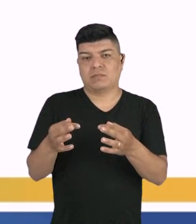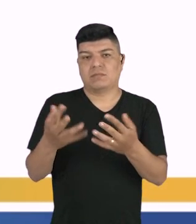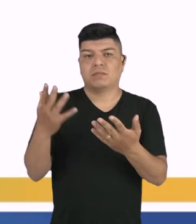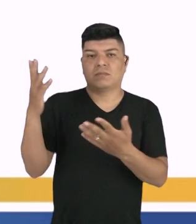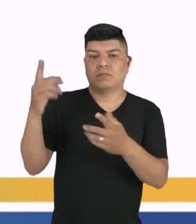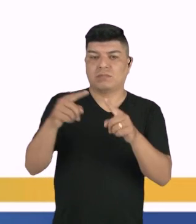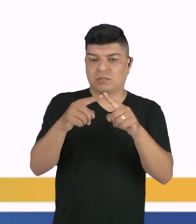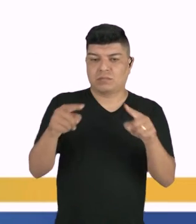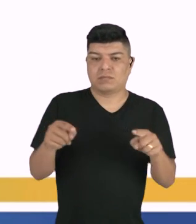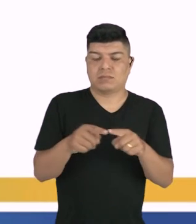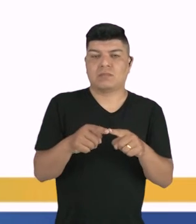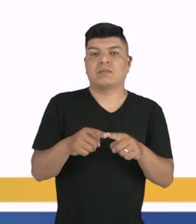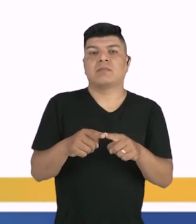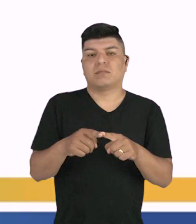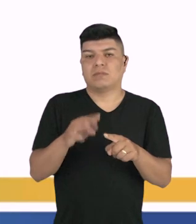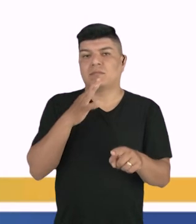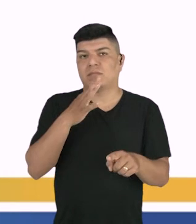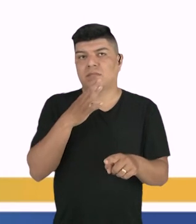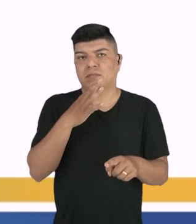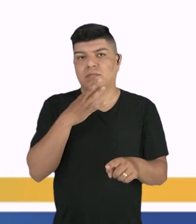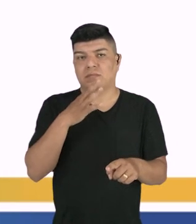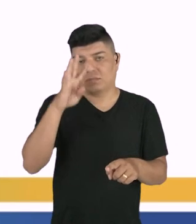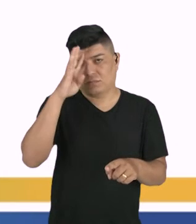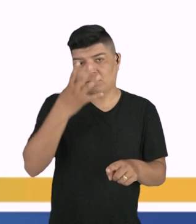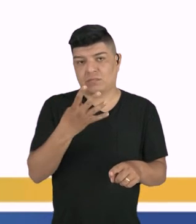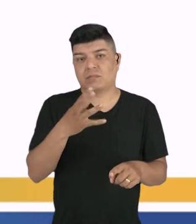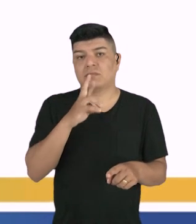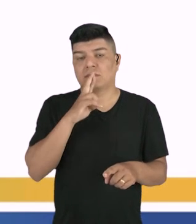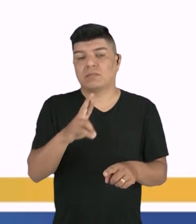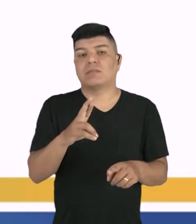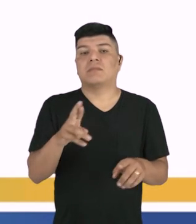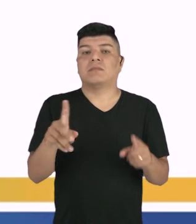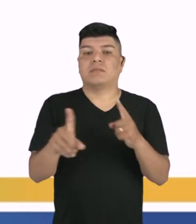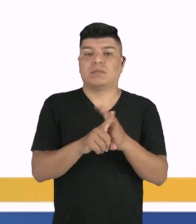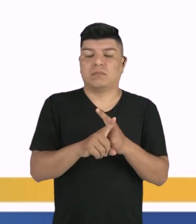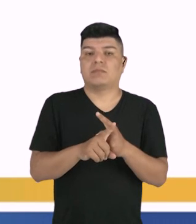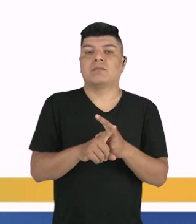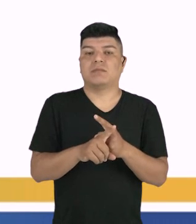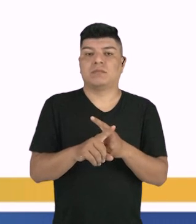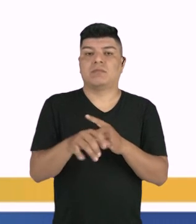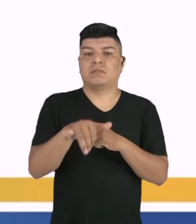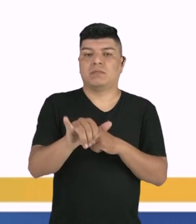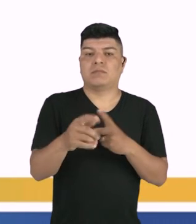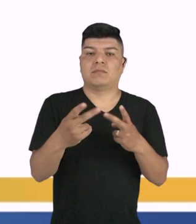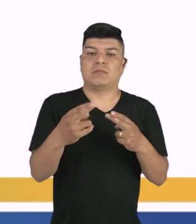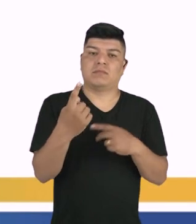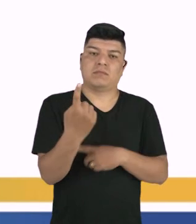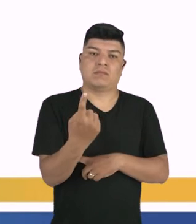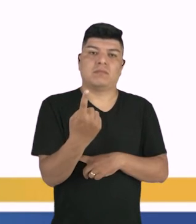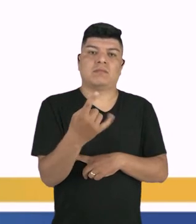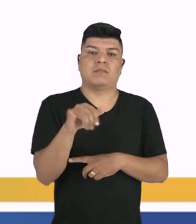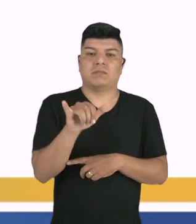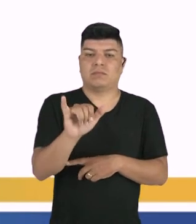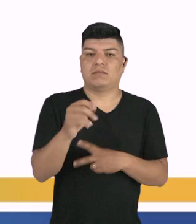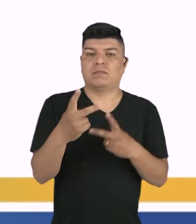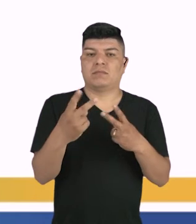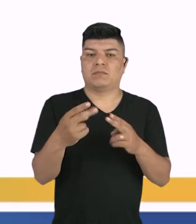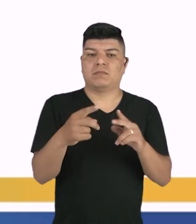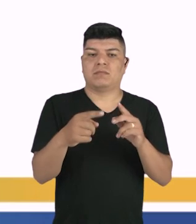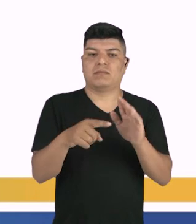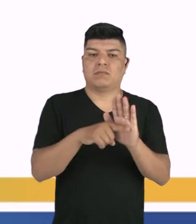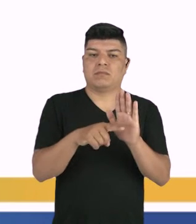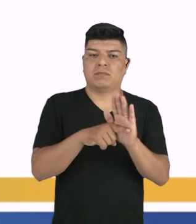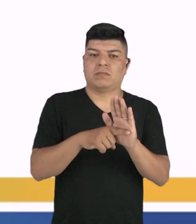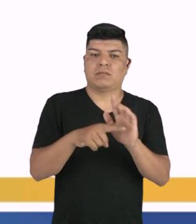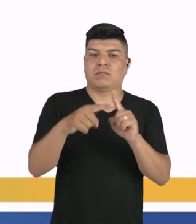já conhece bem isso, e encontra a solução y igual a 1 ou y igual a menos